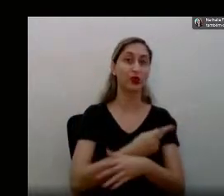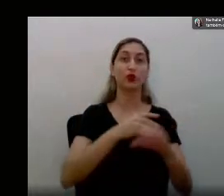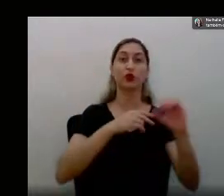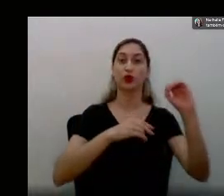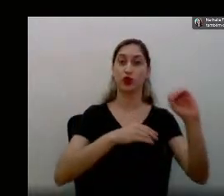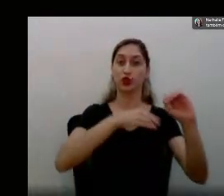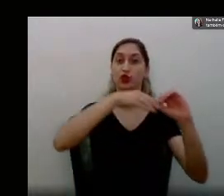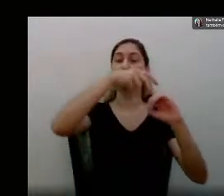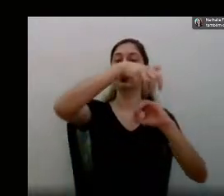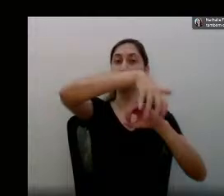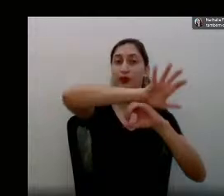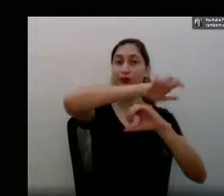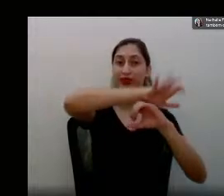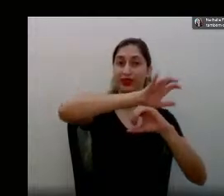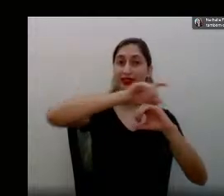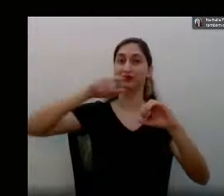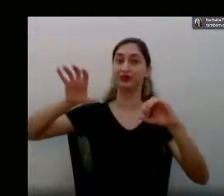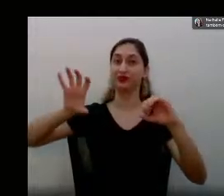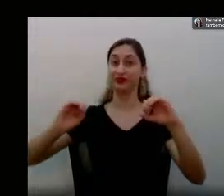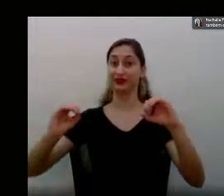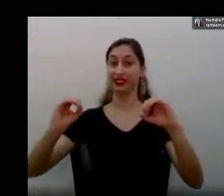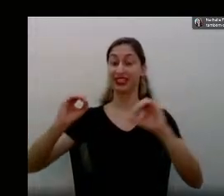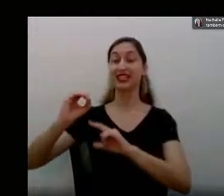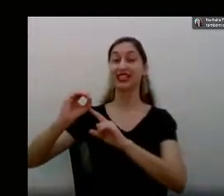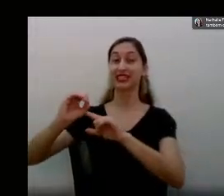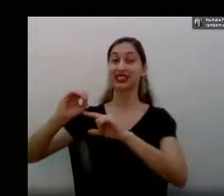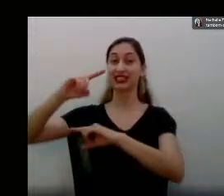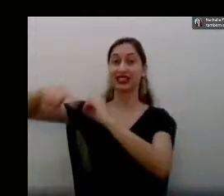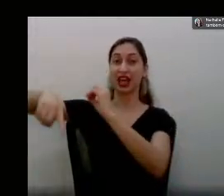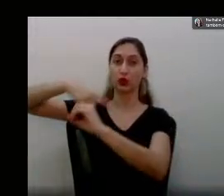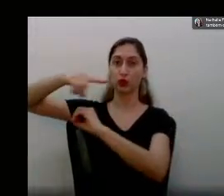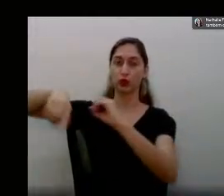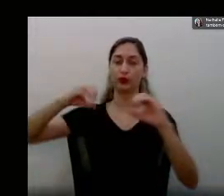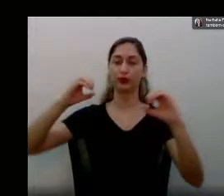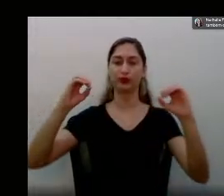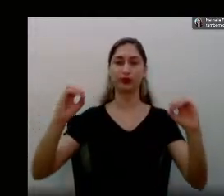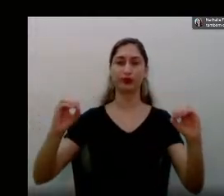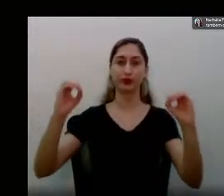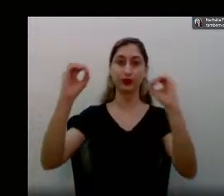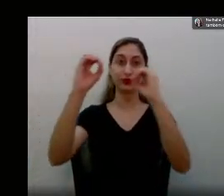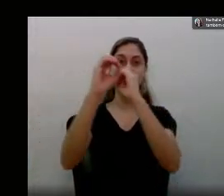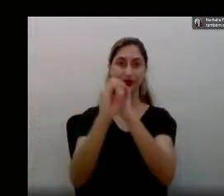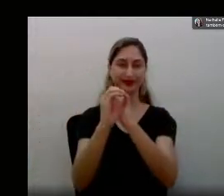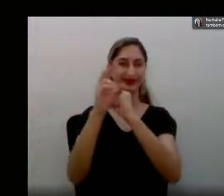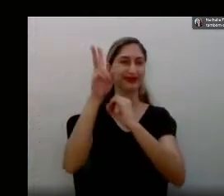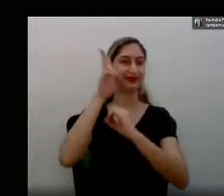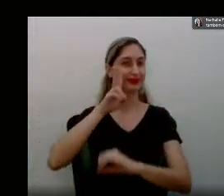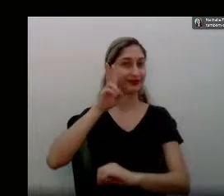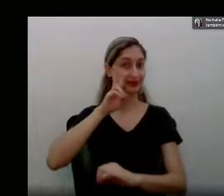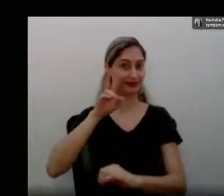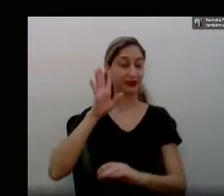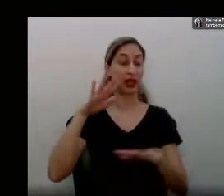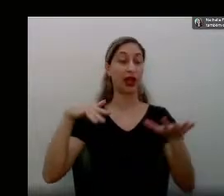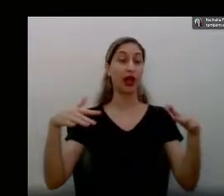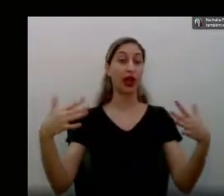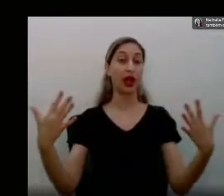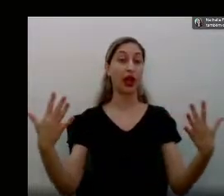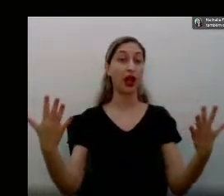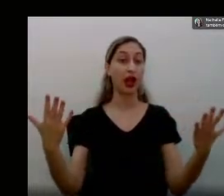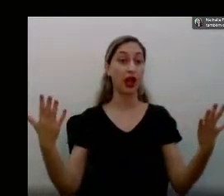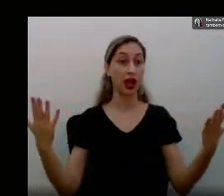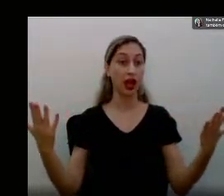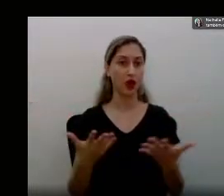vai ter ele bem no horizonte Oeste que é um pouco complicado a gente ver né Porque Você precisará Horizonte bem Limpo Poli né